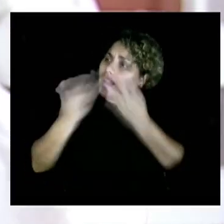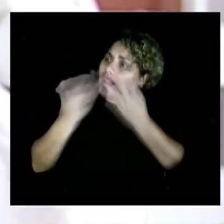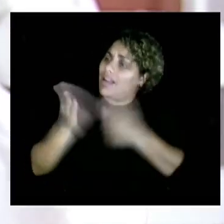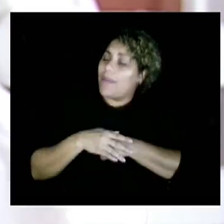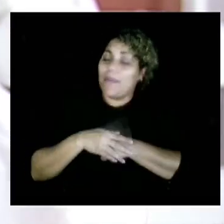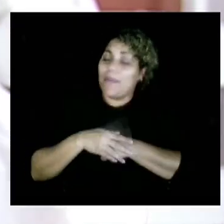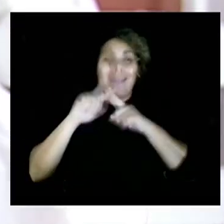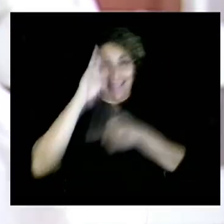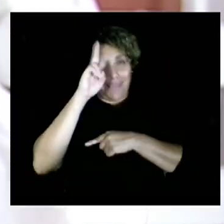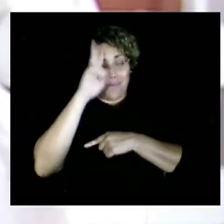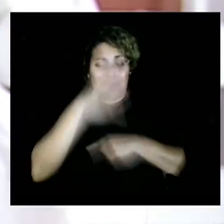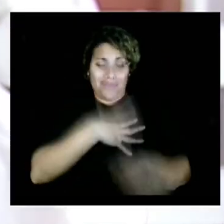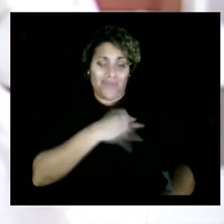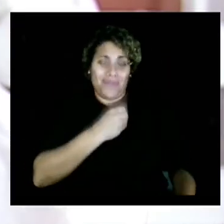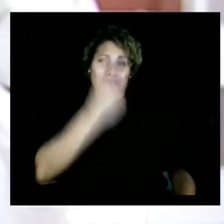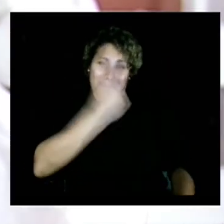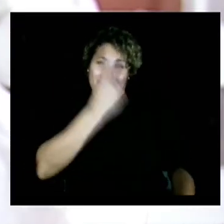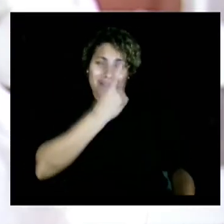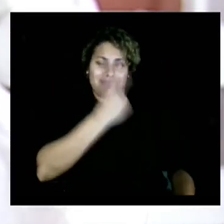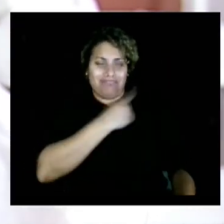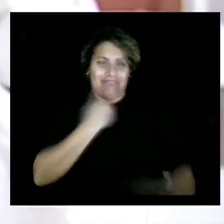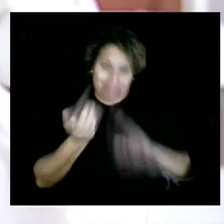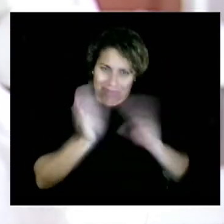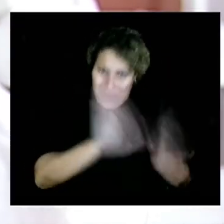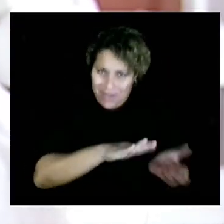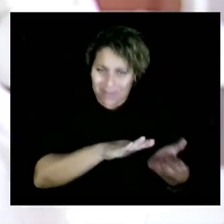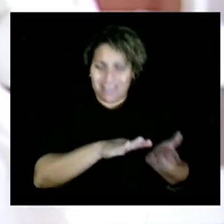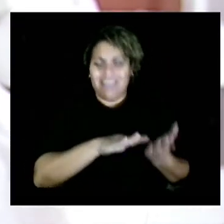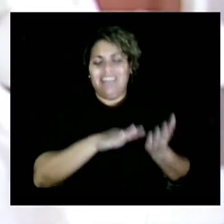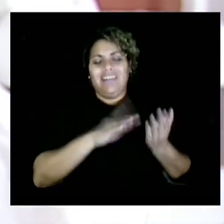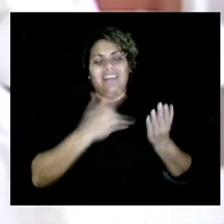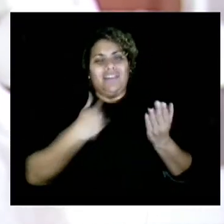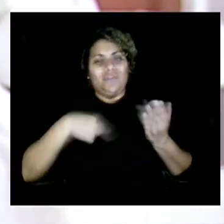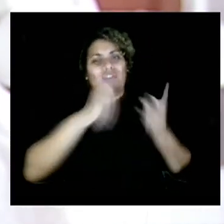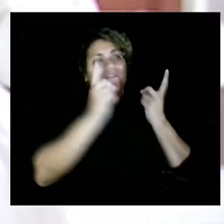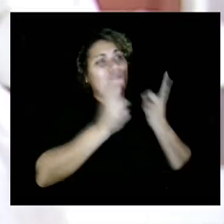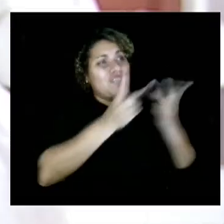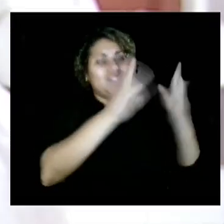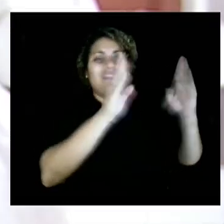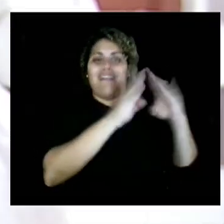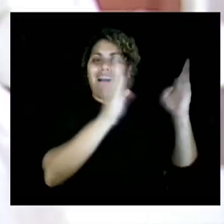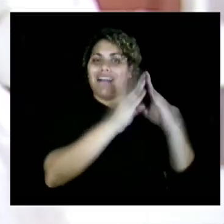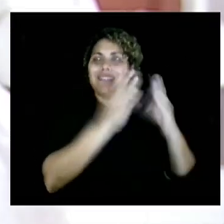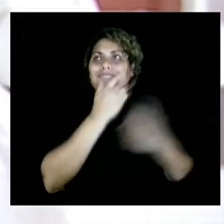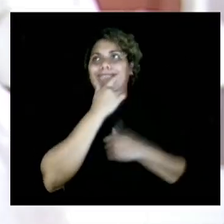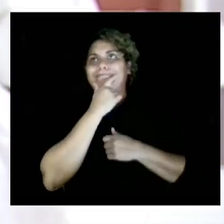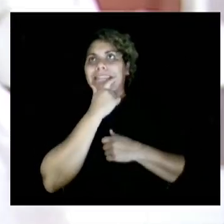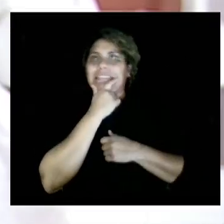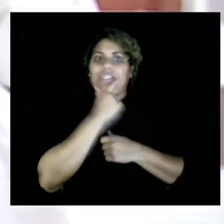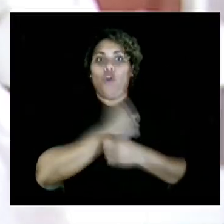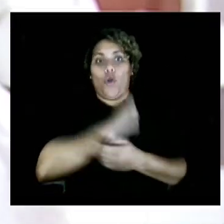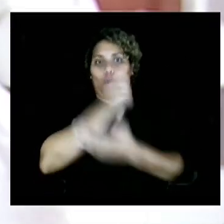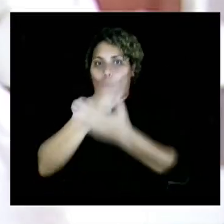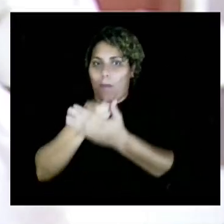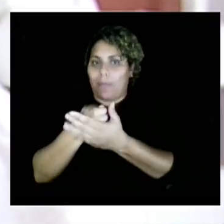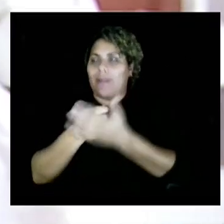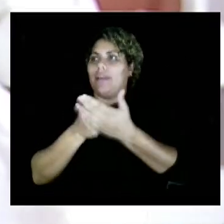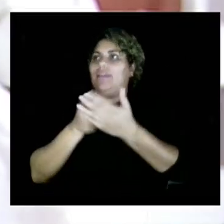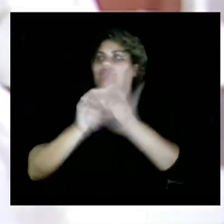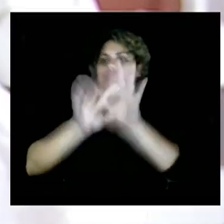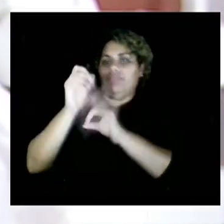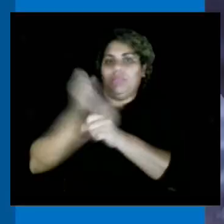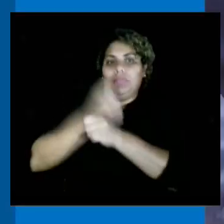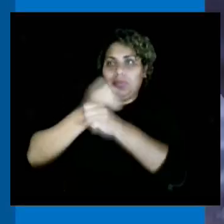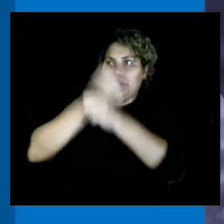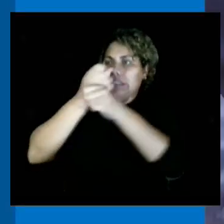ano até a minha casa ficar pronta, a casa nova. Sim. E aí a minha cunhada cedeu um quarto